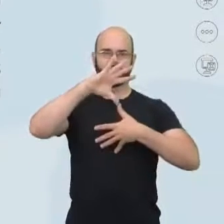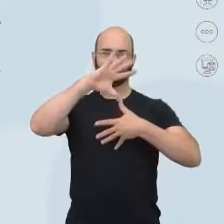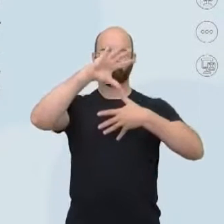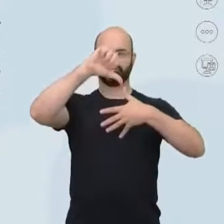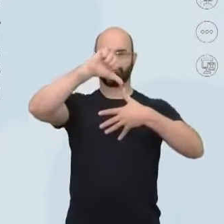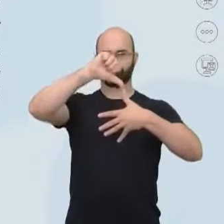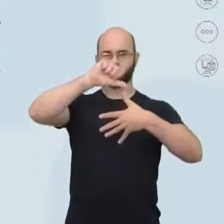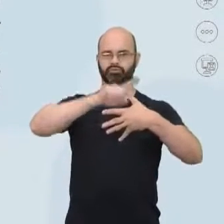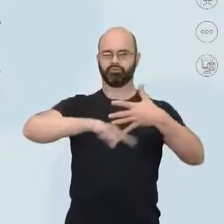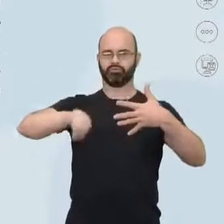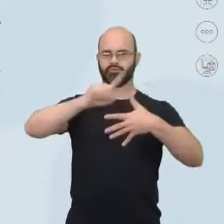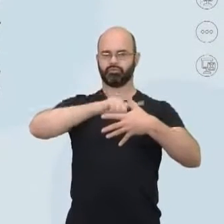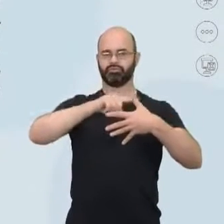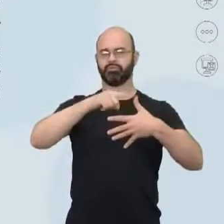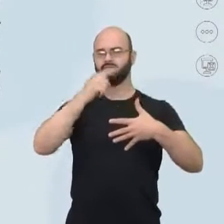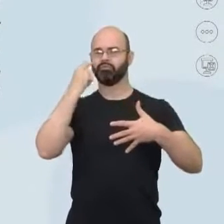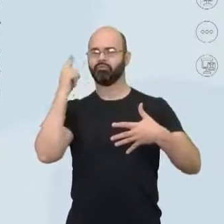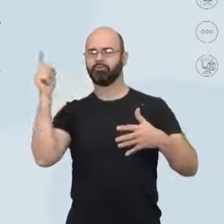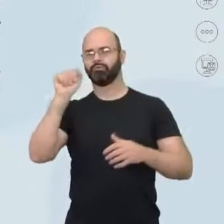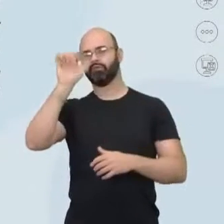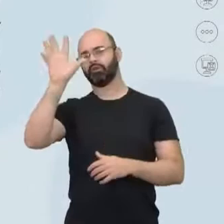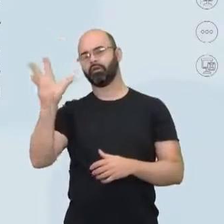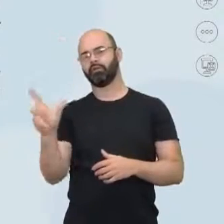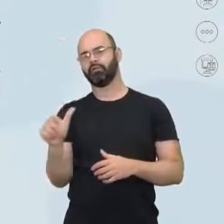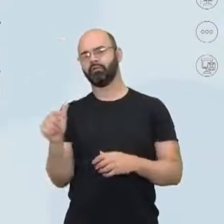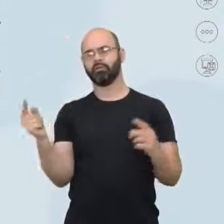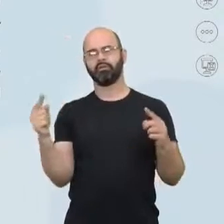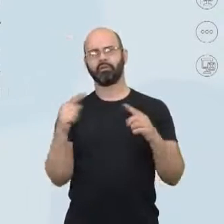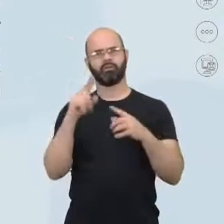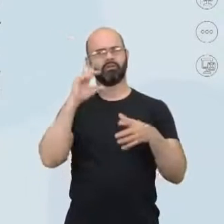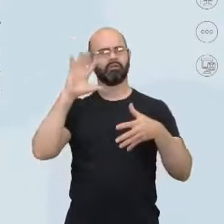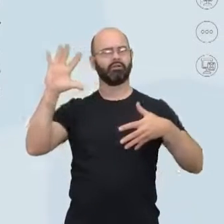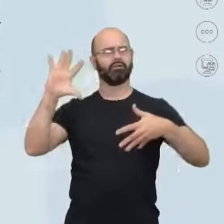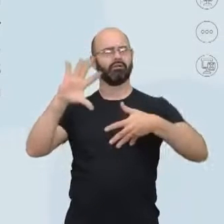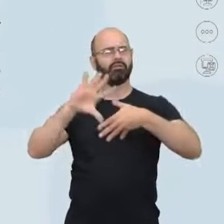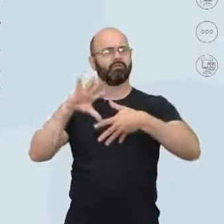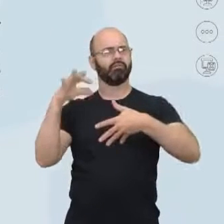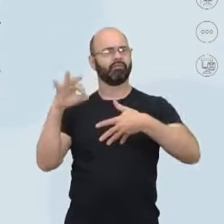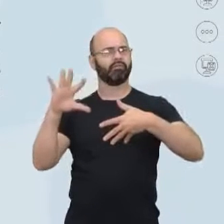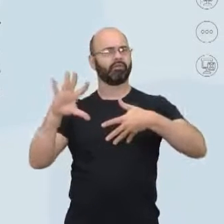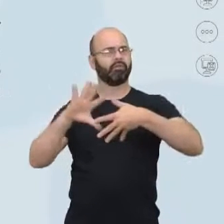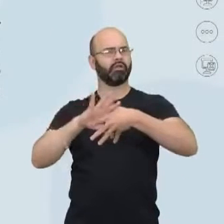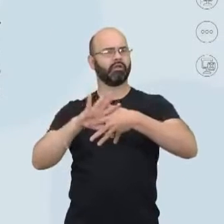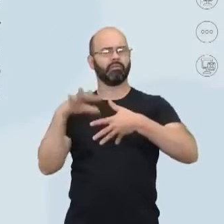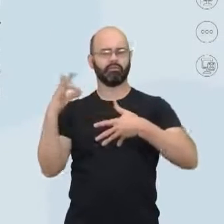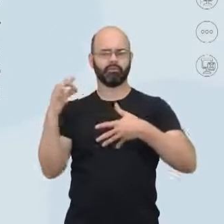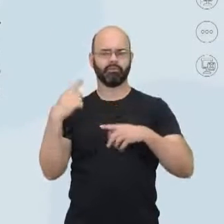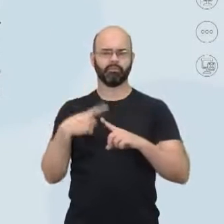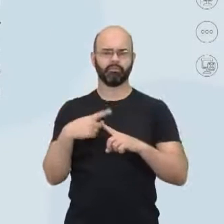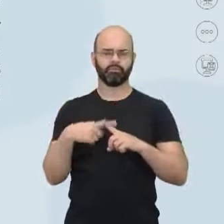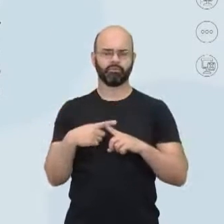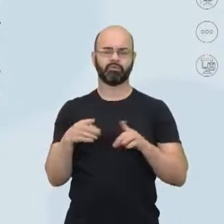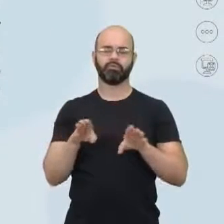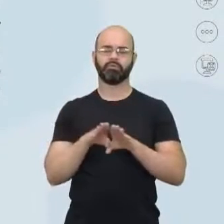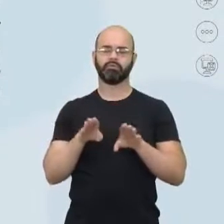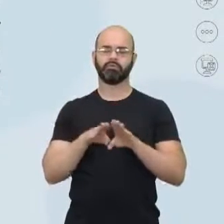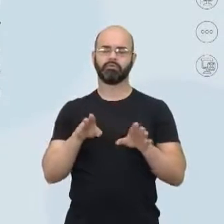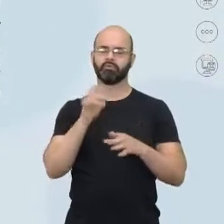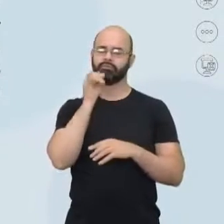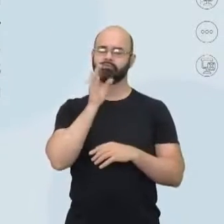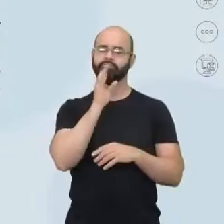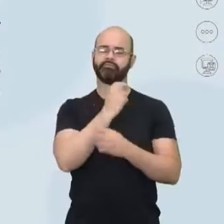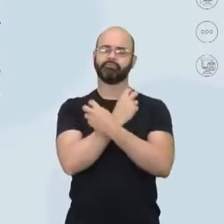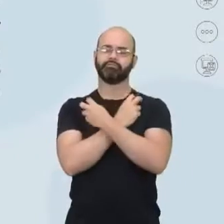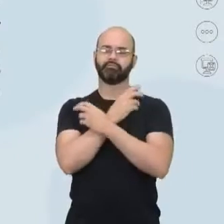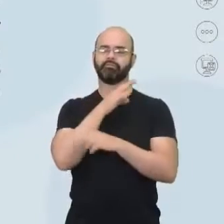perfil do continente da África e viu que se encaixava como um quebra-cabeça. E ele também estudou fósseis, né, que aí